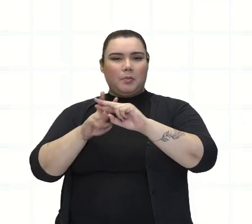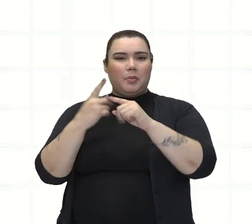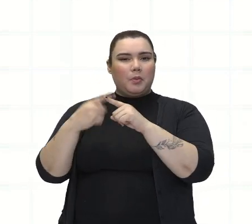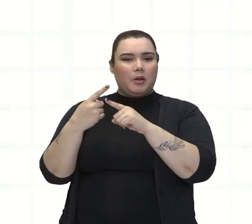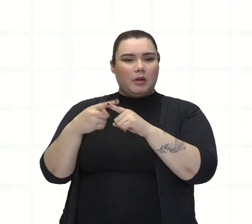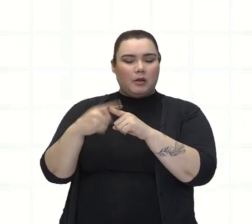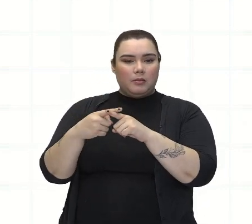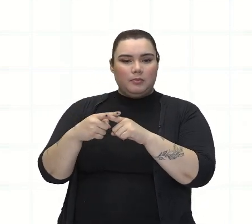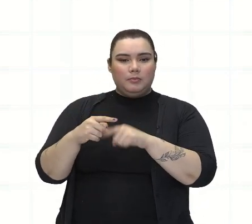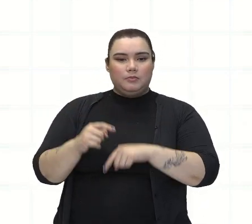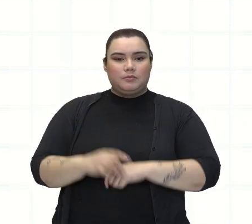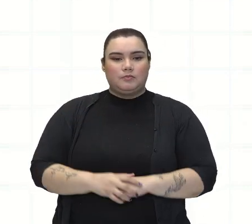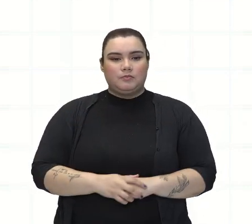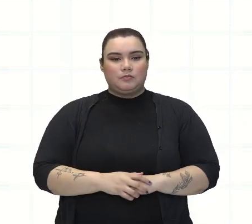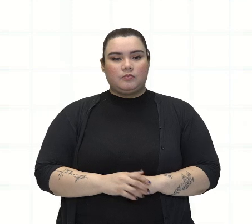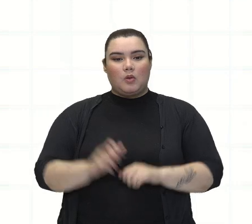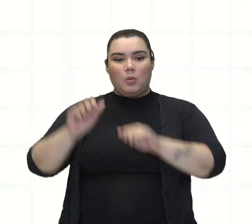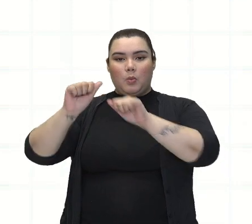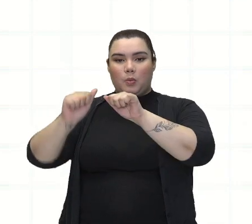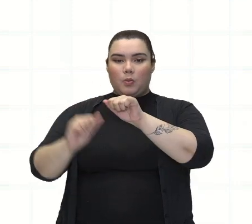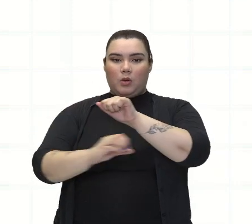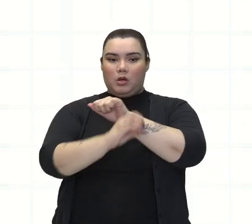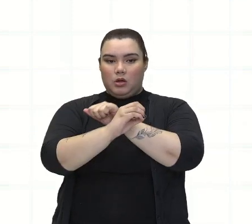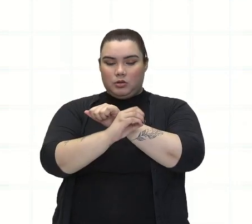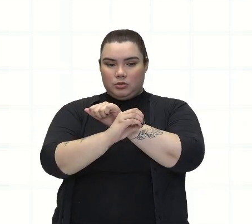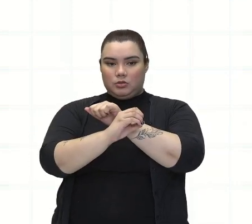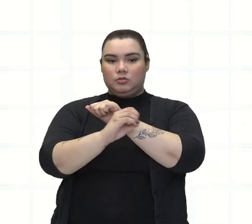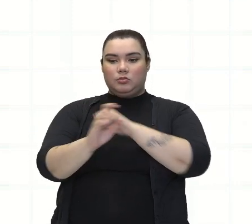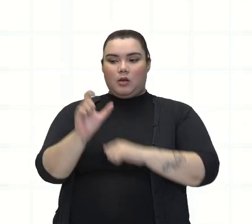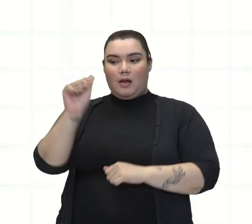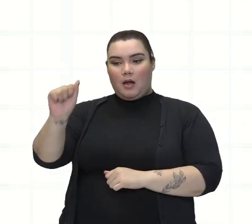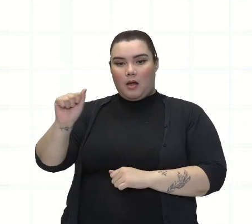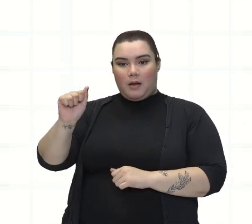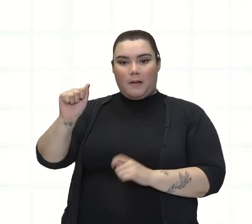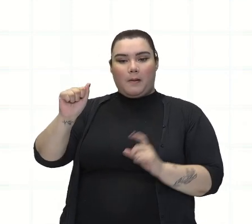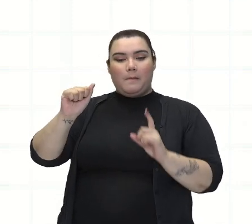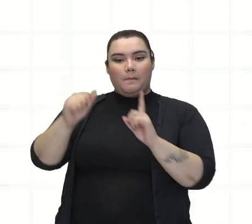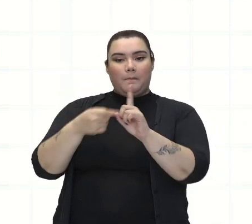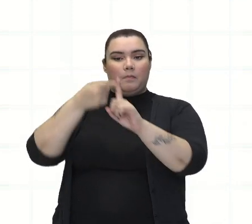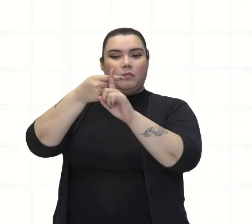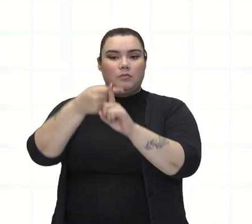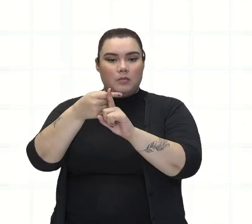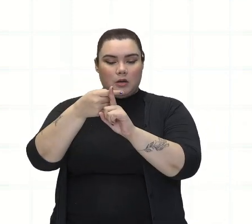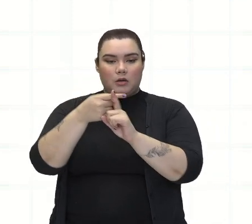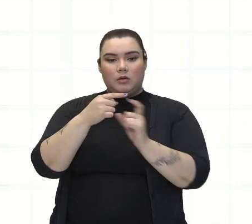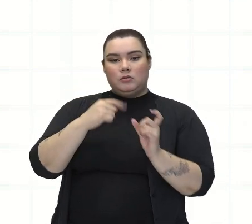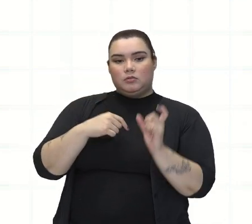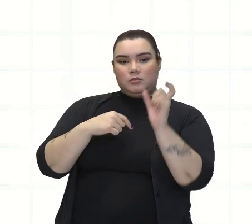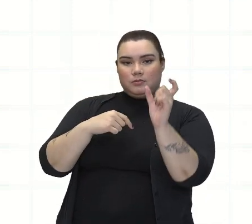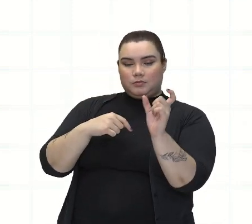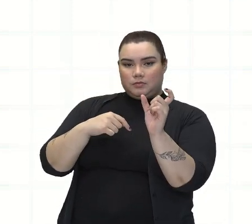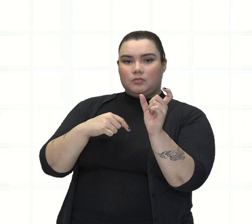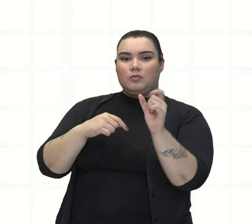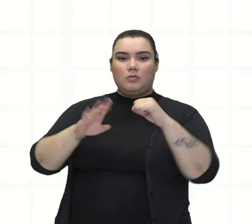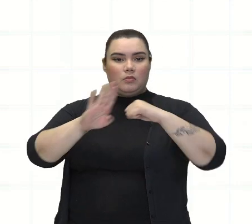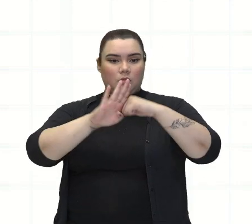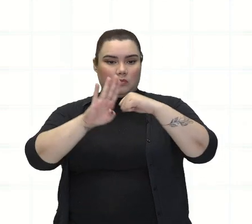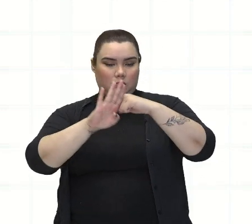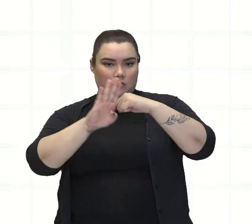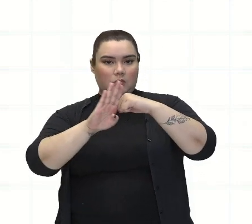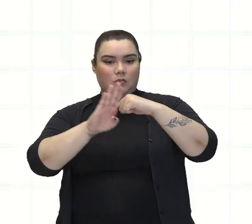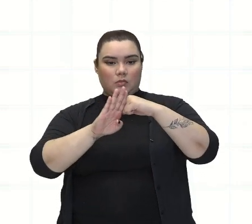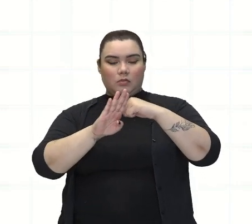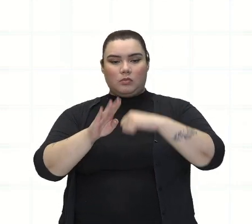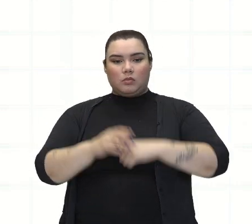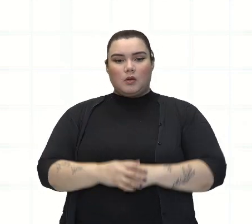Então, aqui a gente tem o artigo a definido, acompanhando o